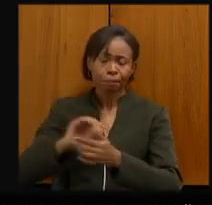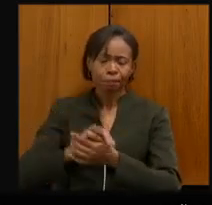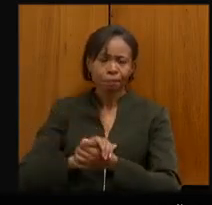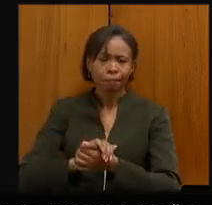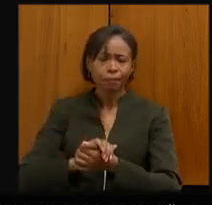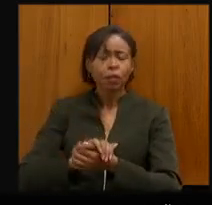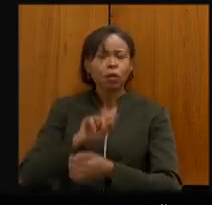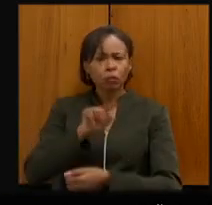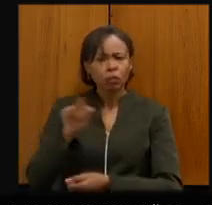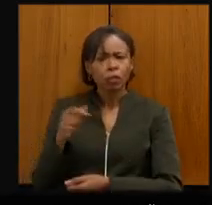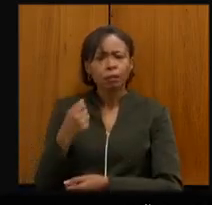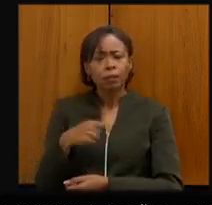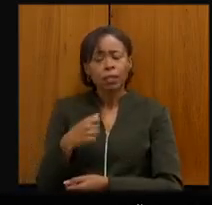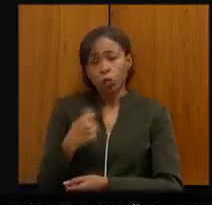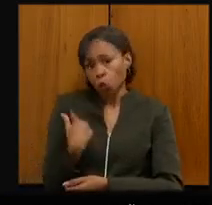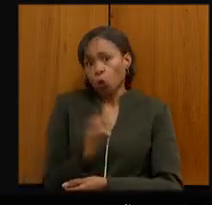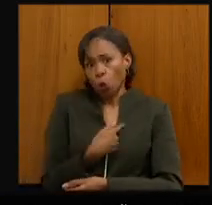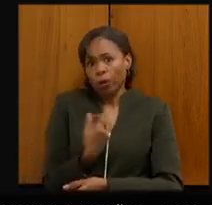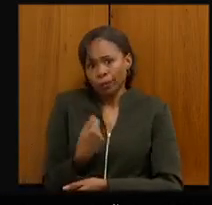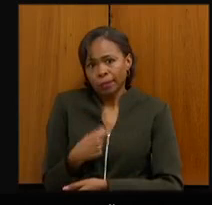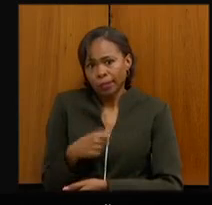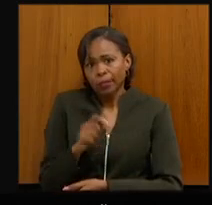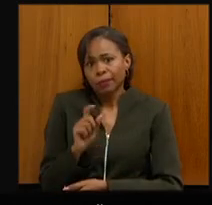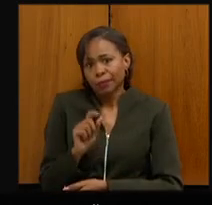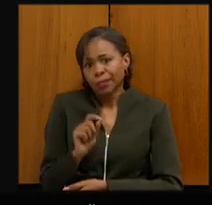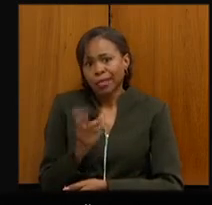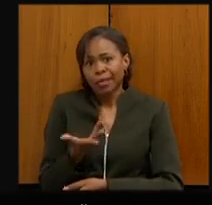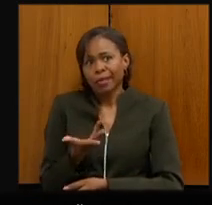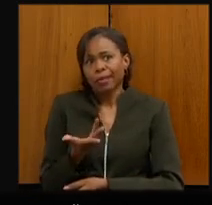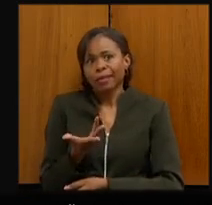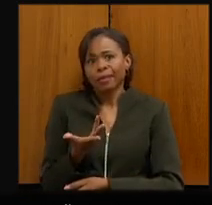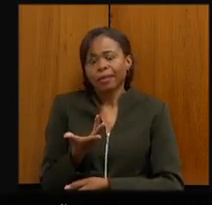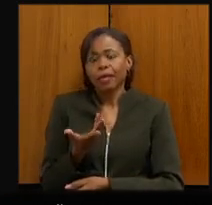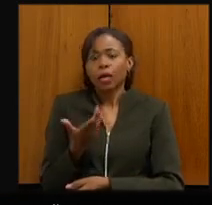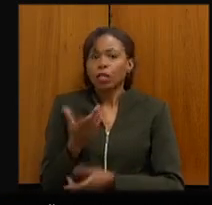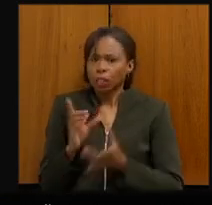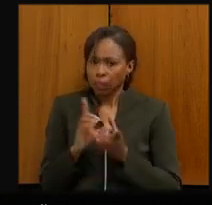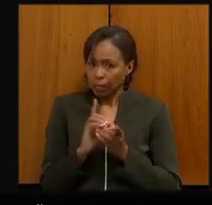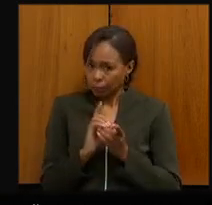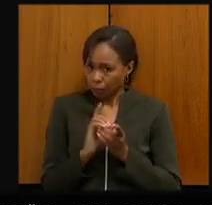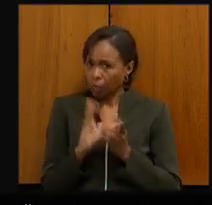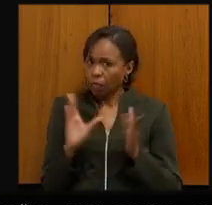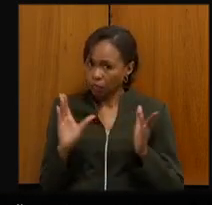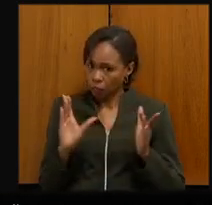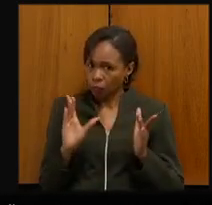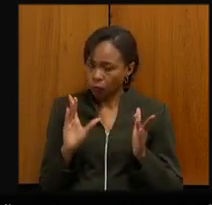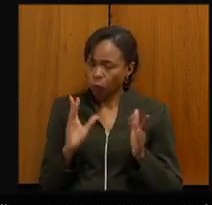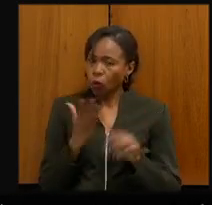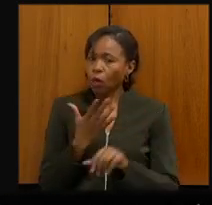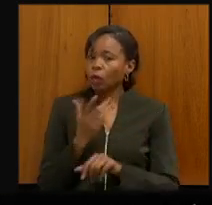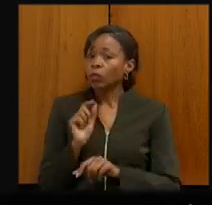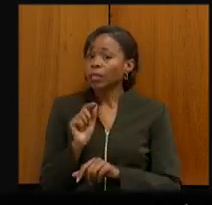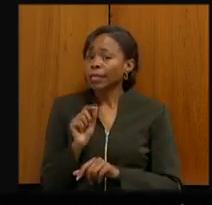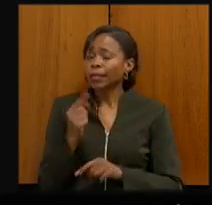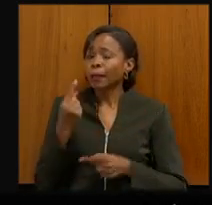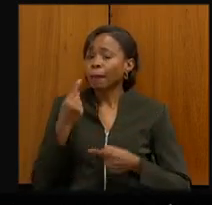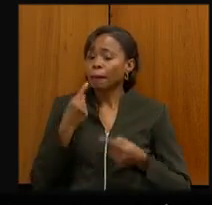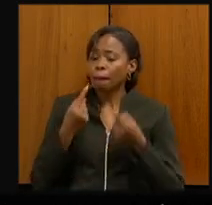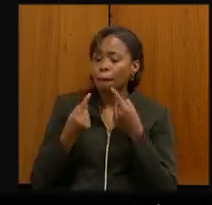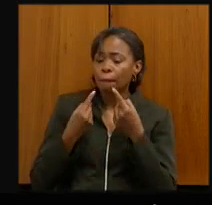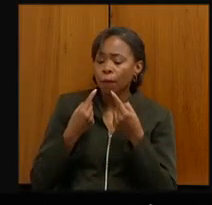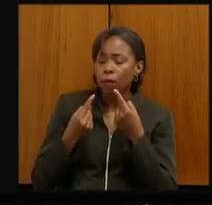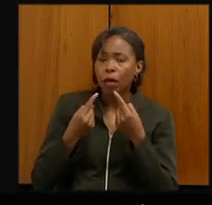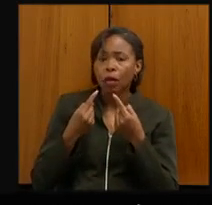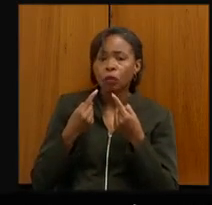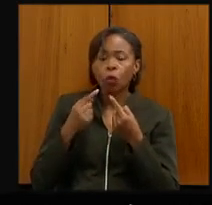precisa nós temos né no exército tem um exercício né que seja minimamente democrático né a gente precisa do Diálogo a gente precisa de